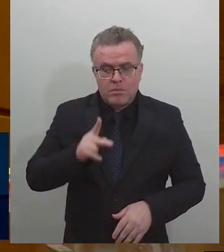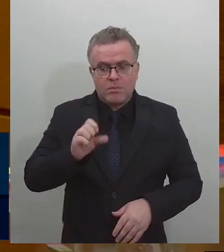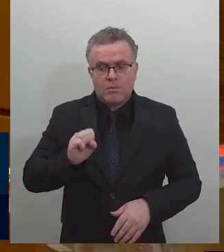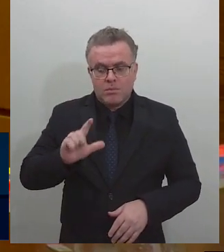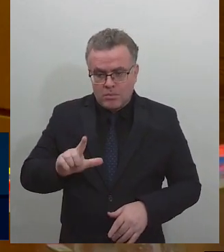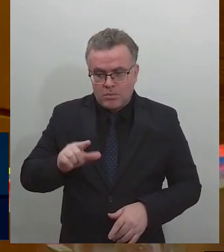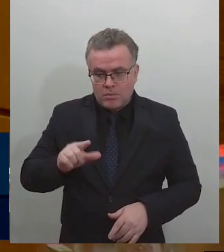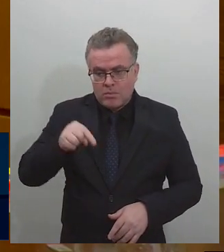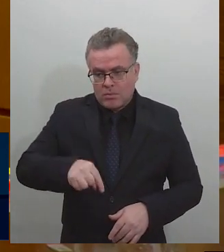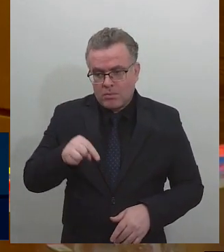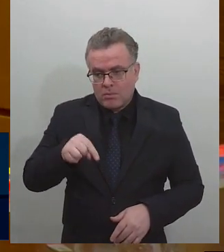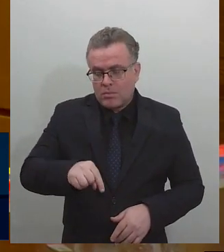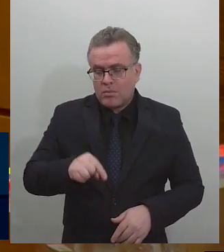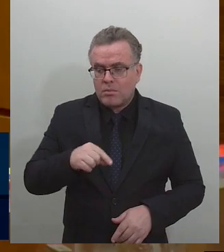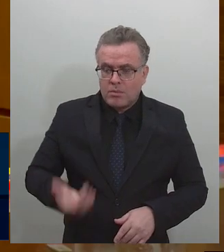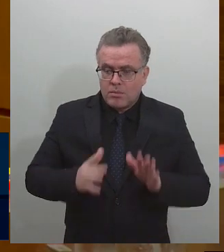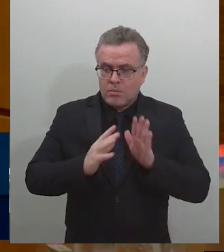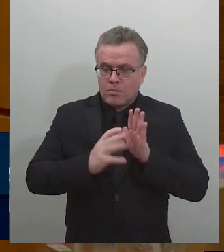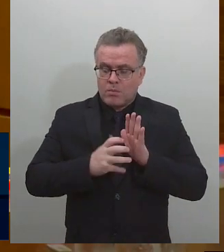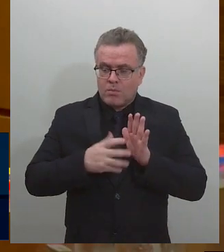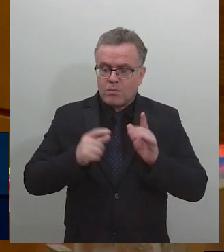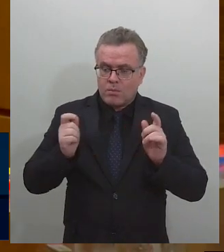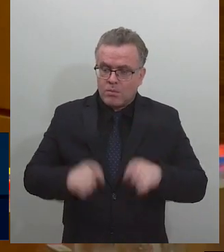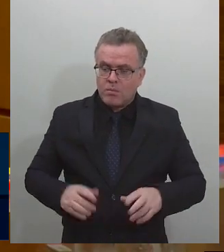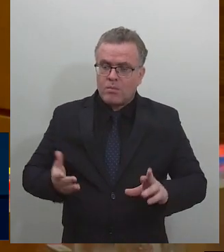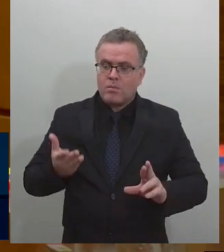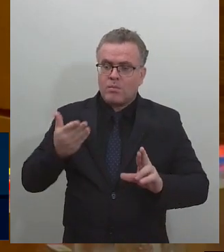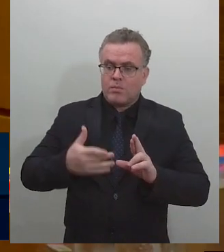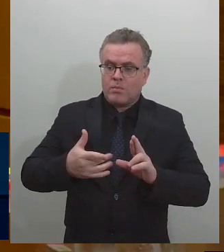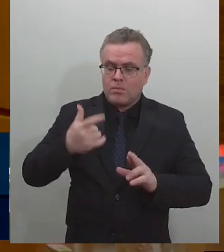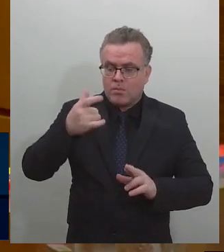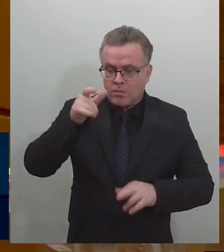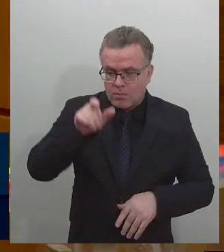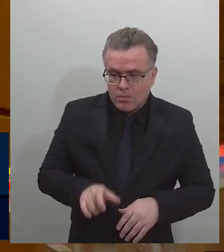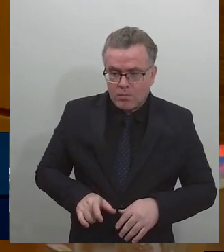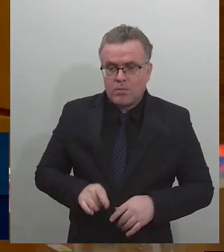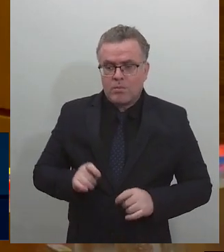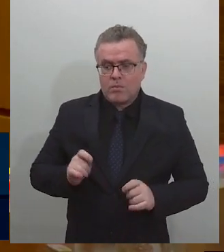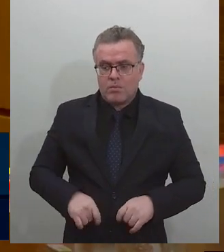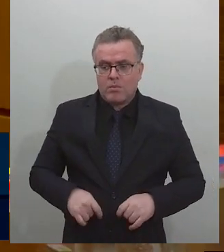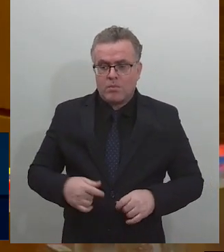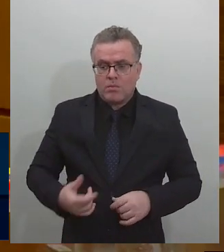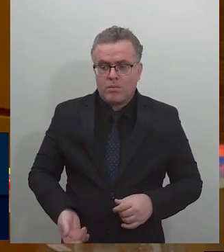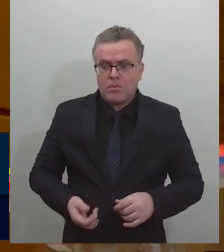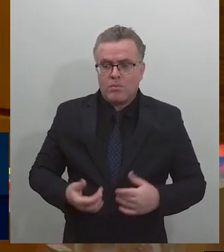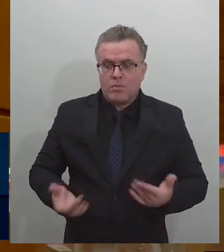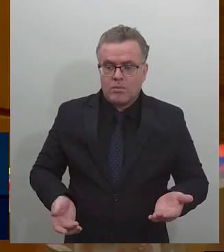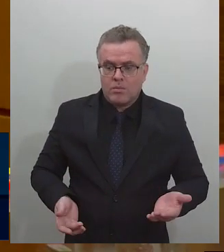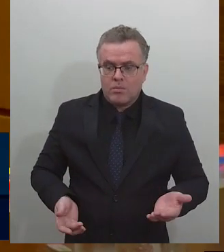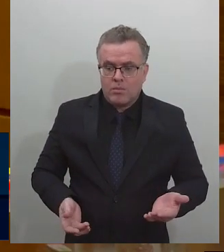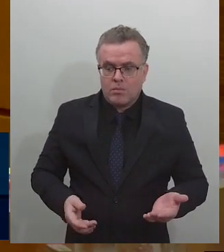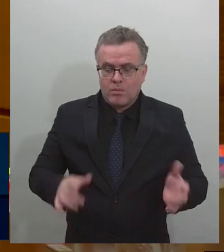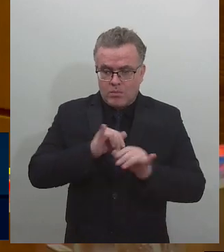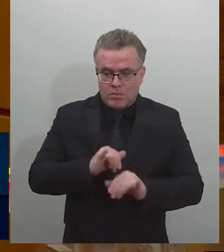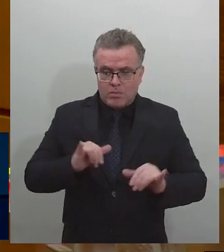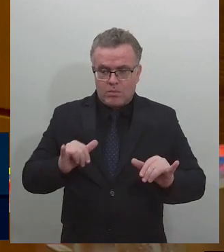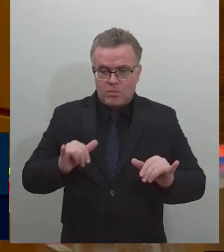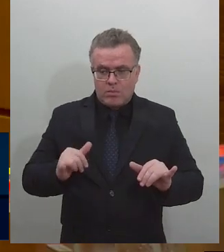principais referências da esquerda sergipana. Não falo isso, né, com vaidade, mas